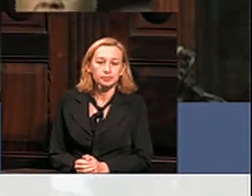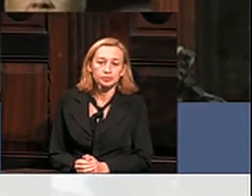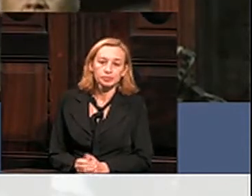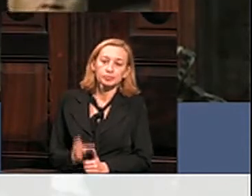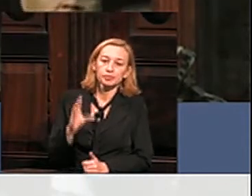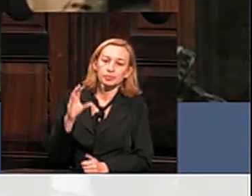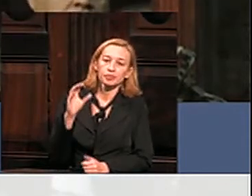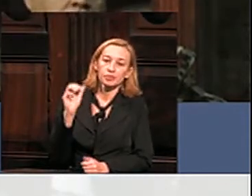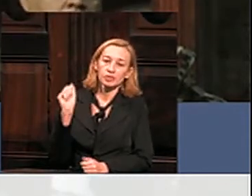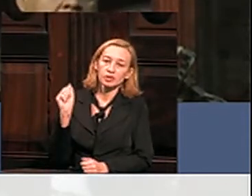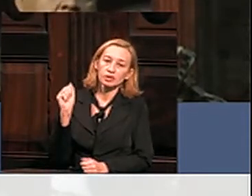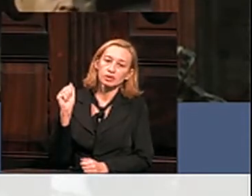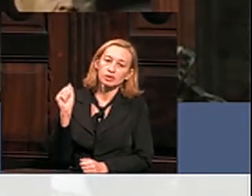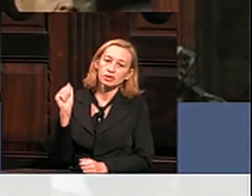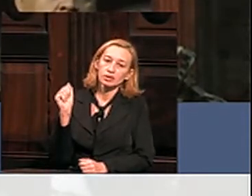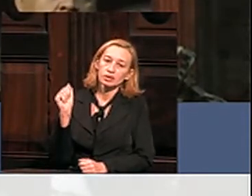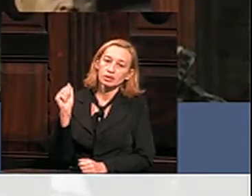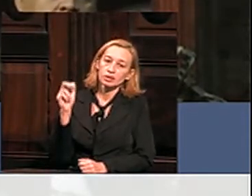Carlos Macedo.